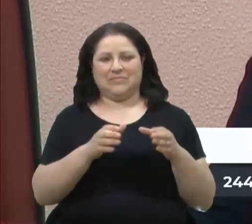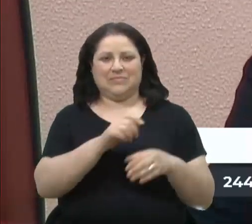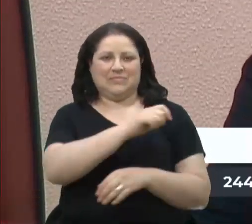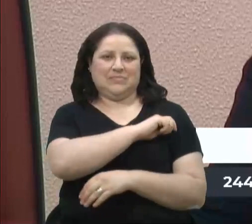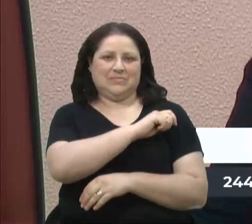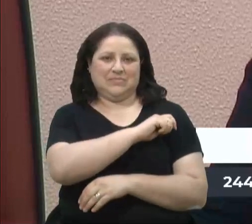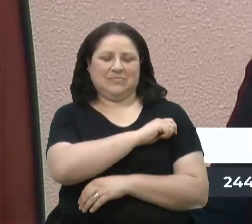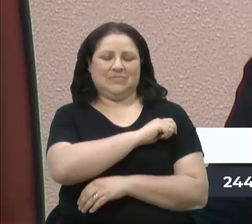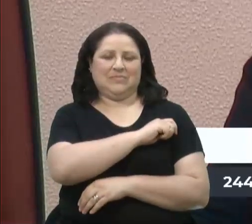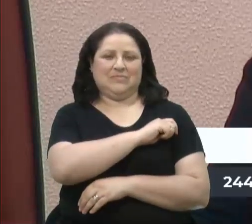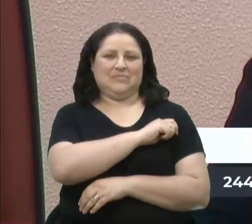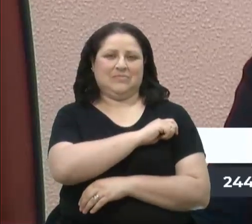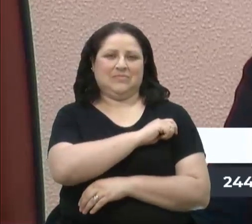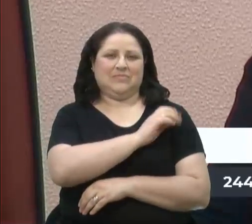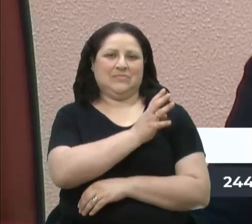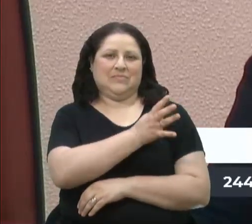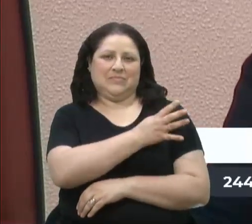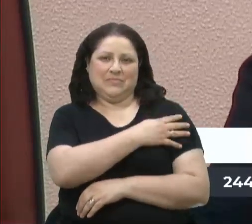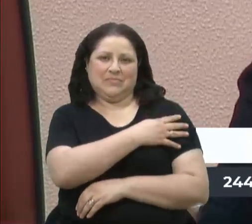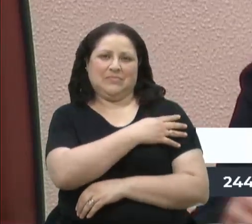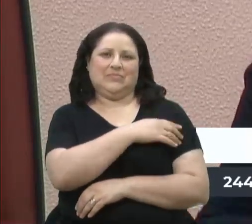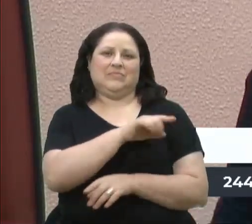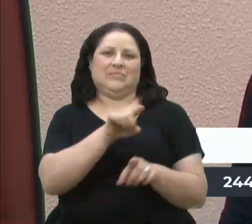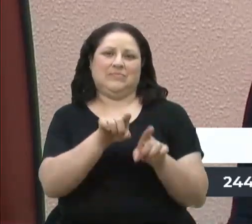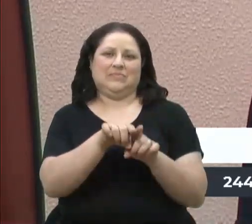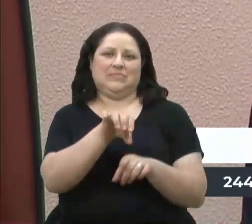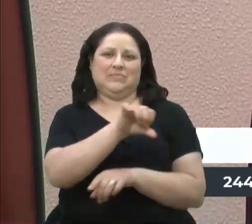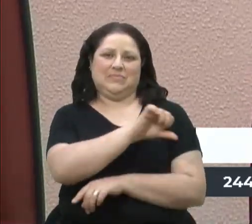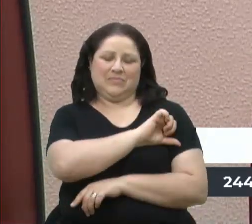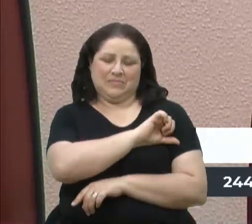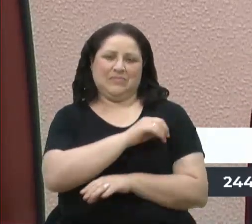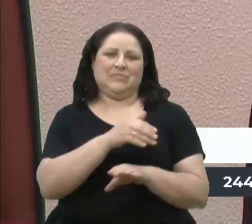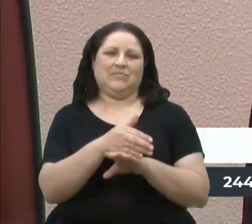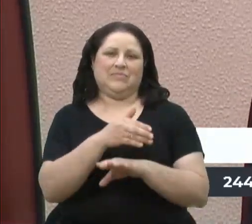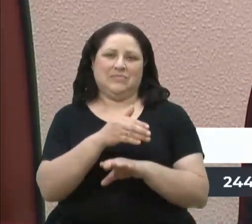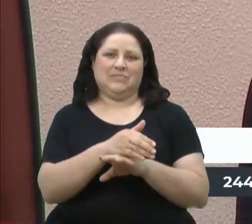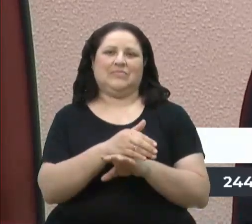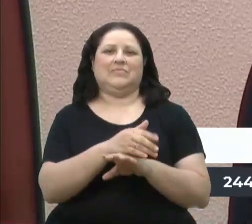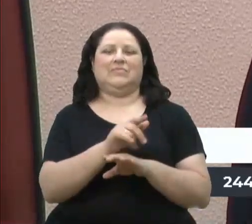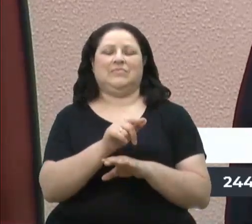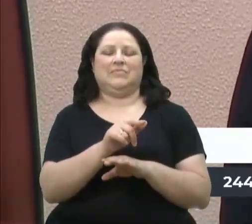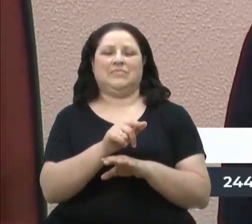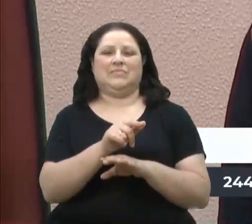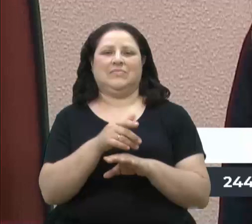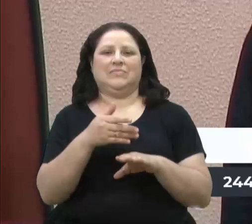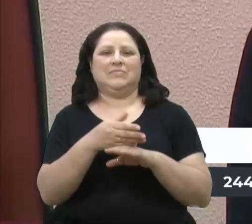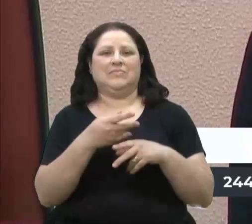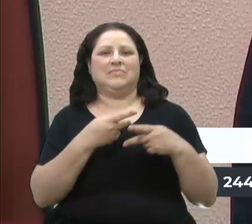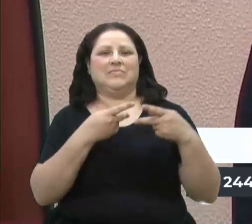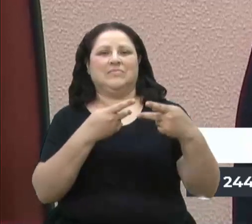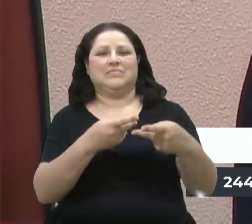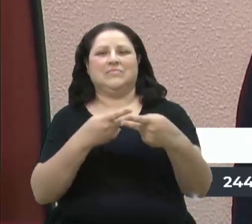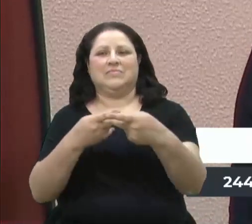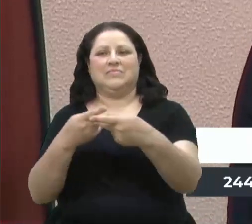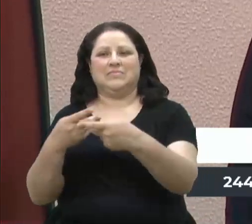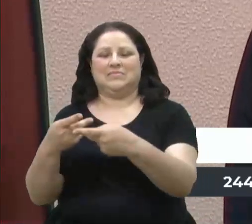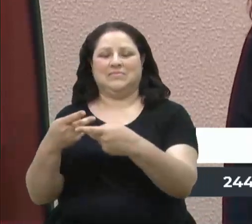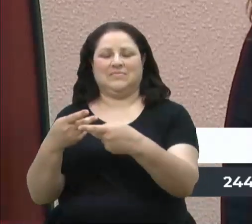mais os professores estarão, então, nessa edição da Casa é Sua. Então, fiquem à vontade, né, para conhecer a Câmara de